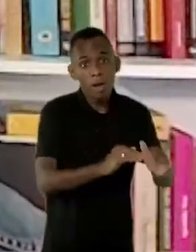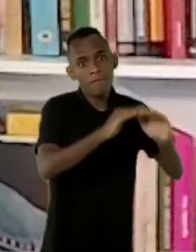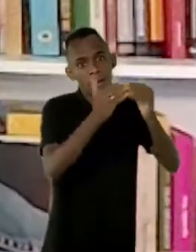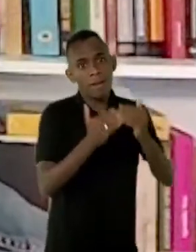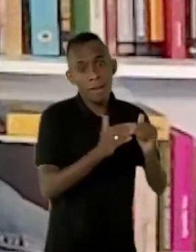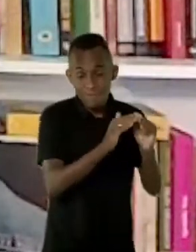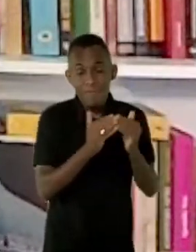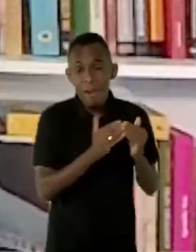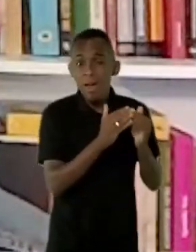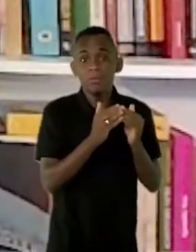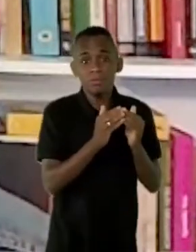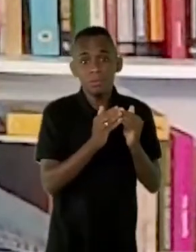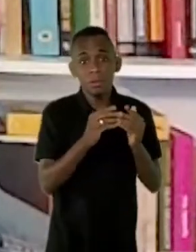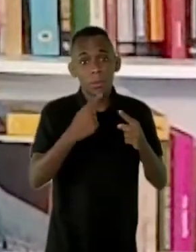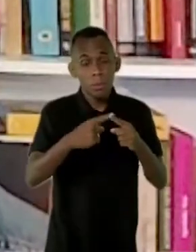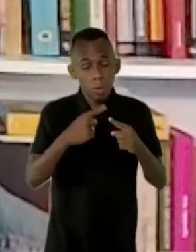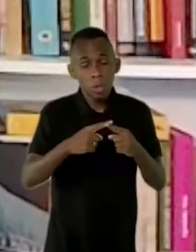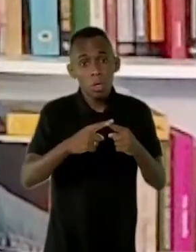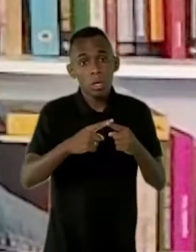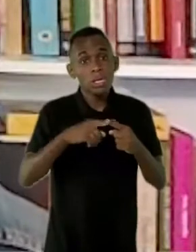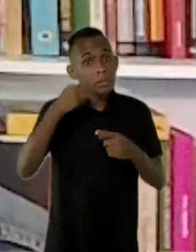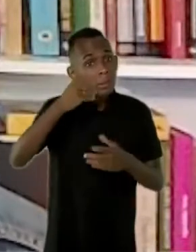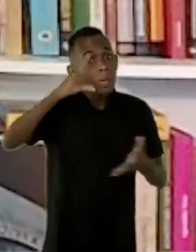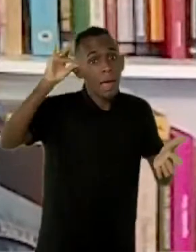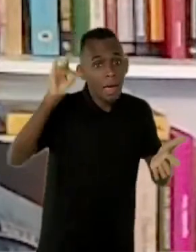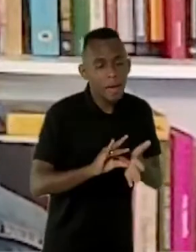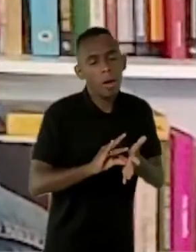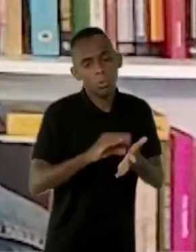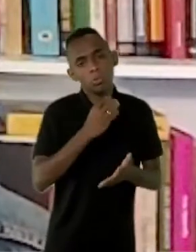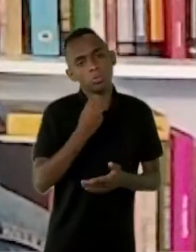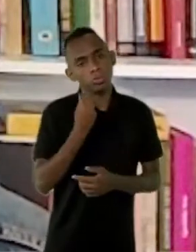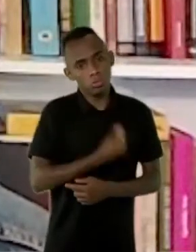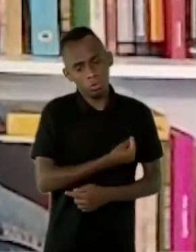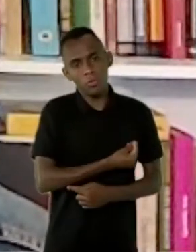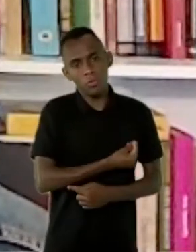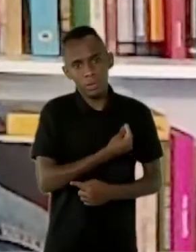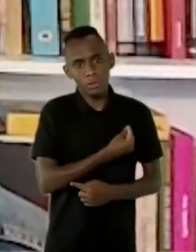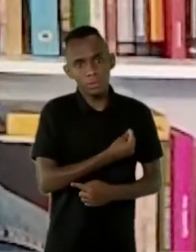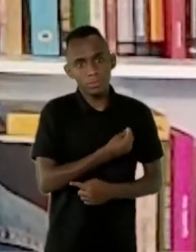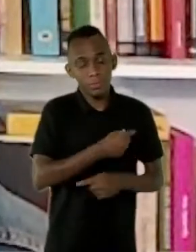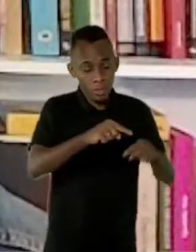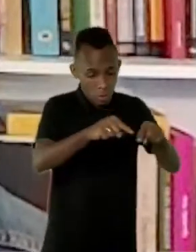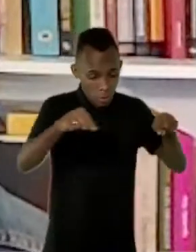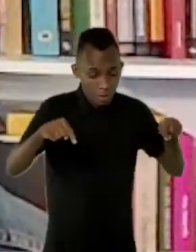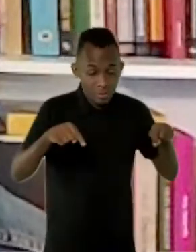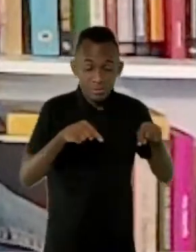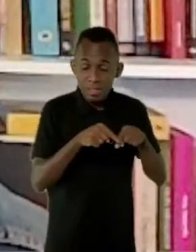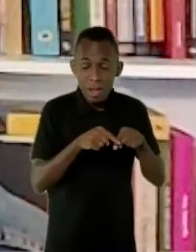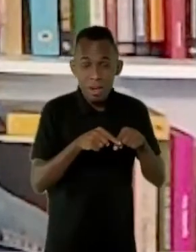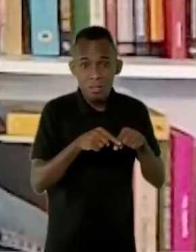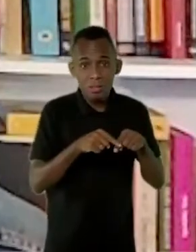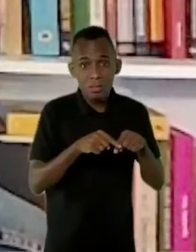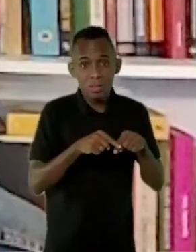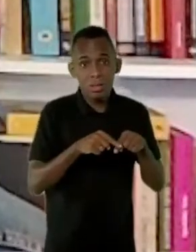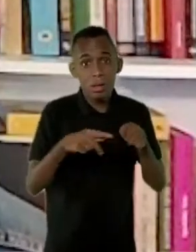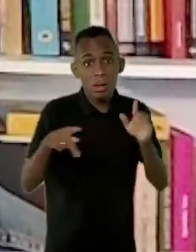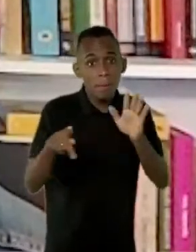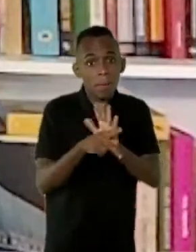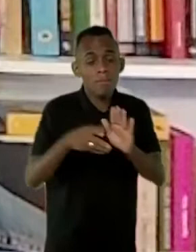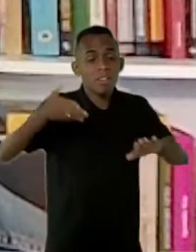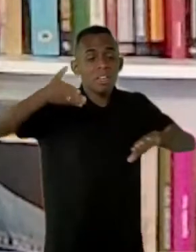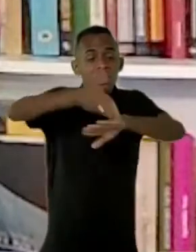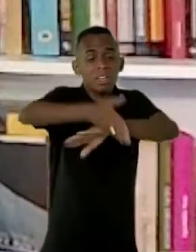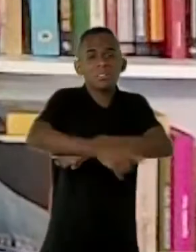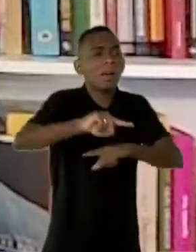Casa de Alvenaria, na sala de visita. Então, era uma sala que ela dizia que ela entrava, mas não